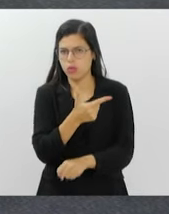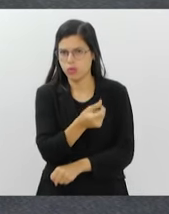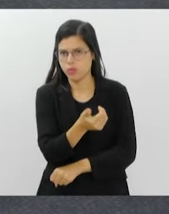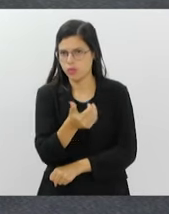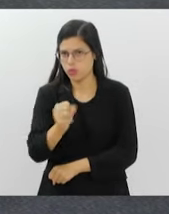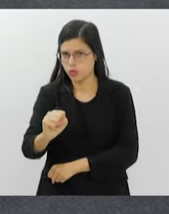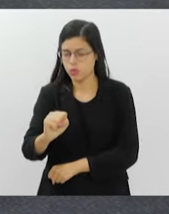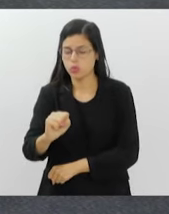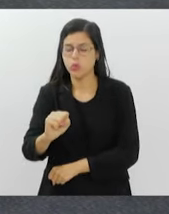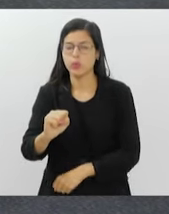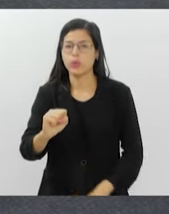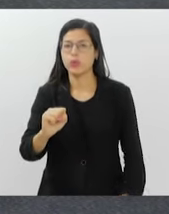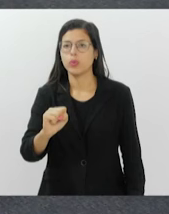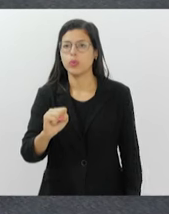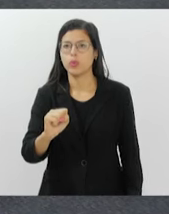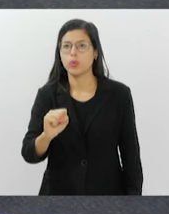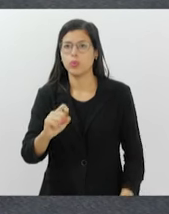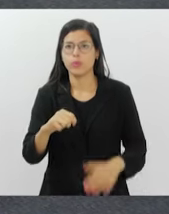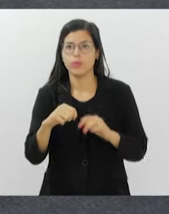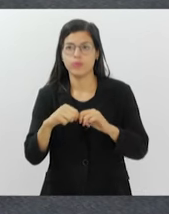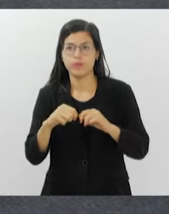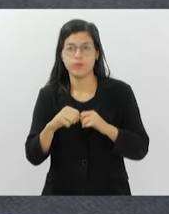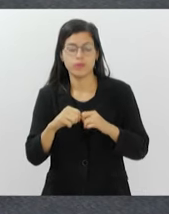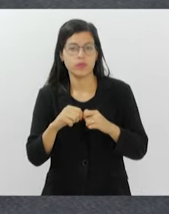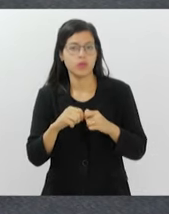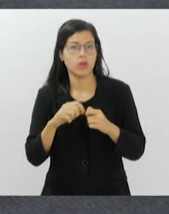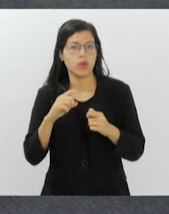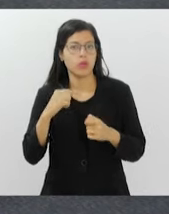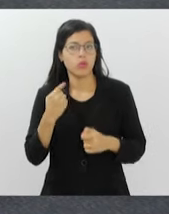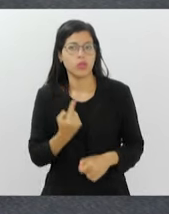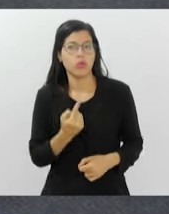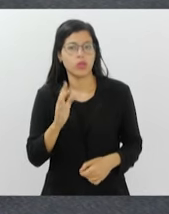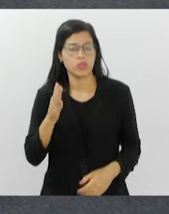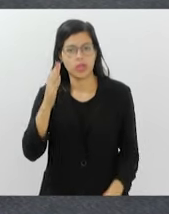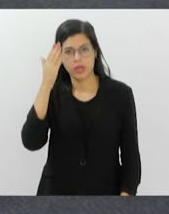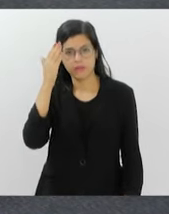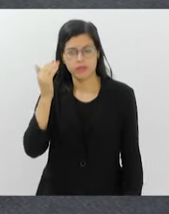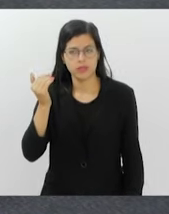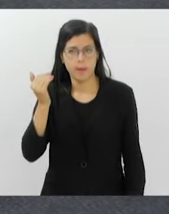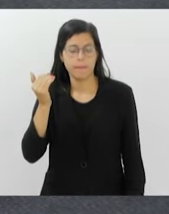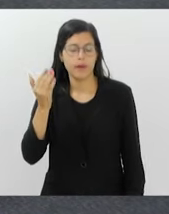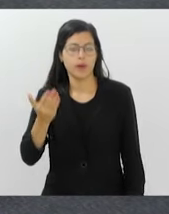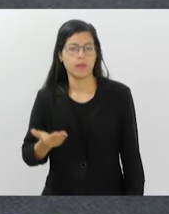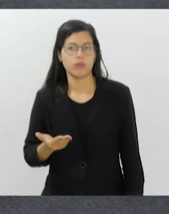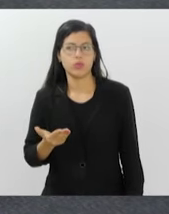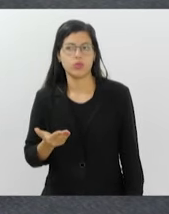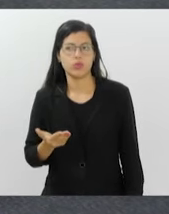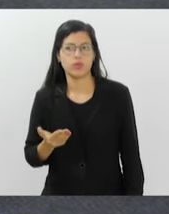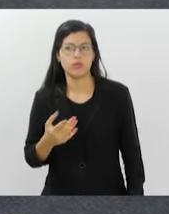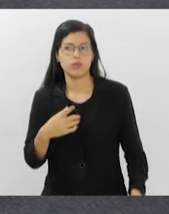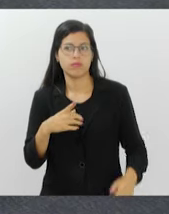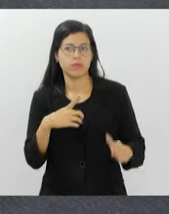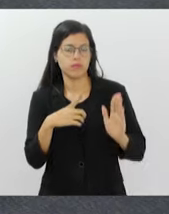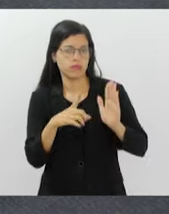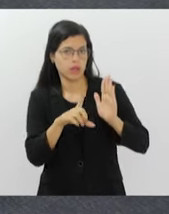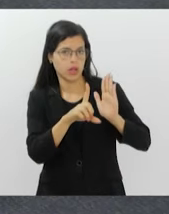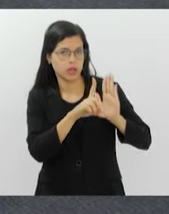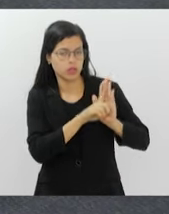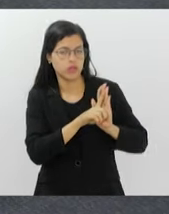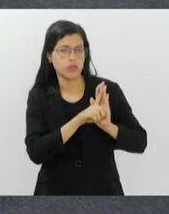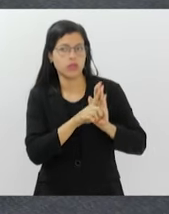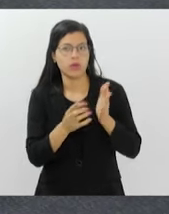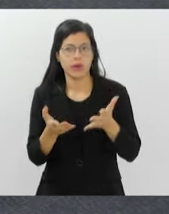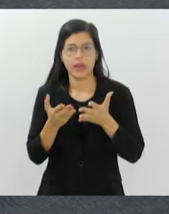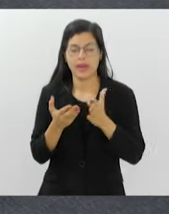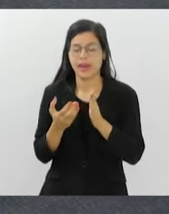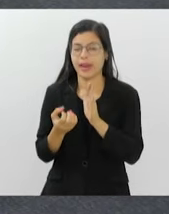E ele faz dade nós já sabemos para quem não sabe que se tem uma legislação que se quer criar